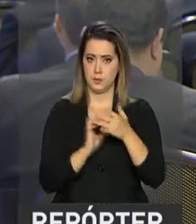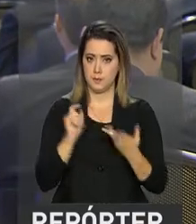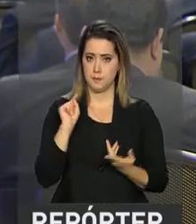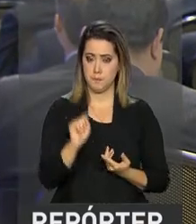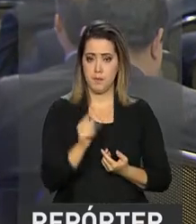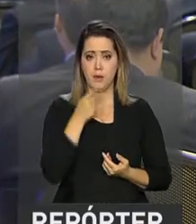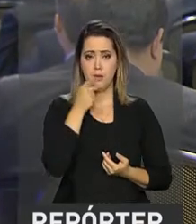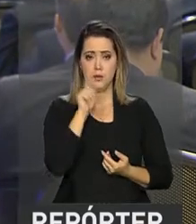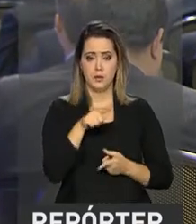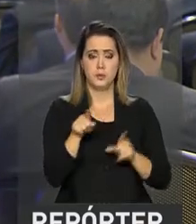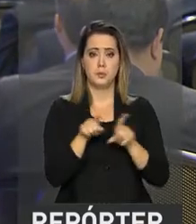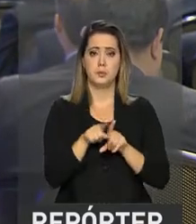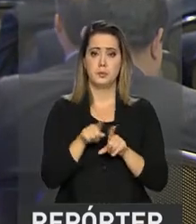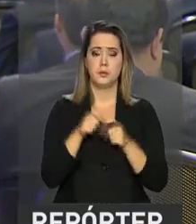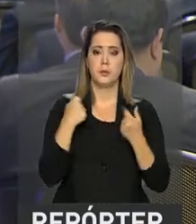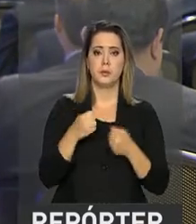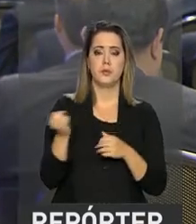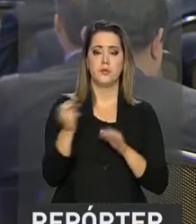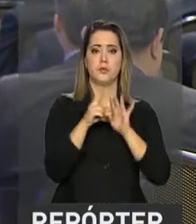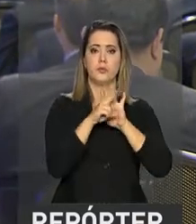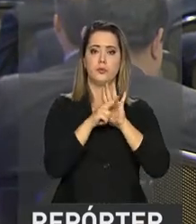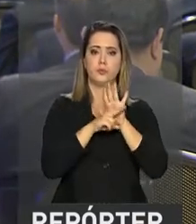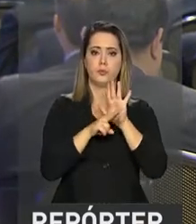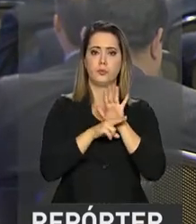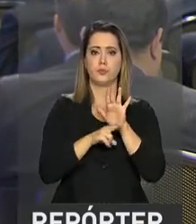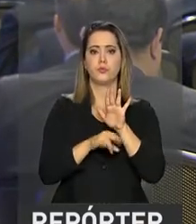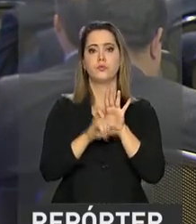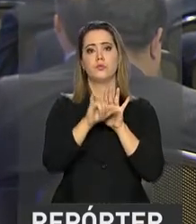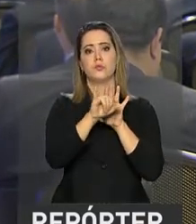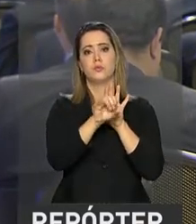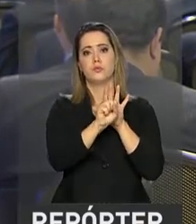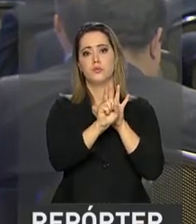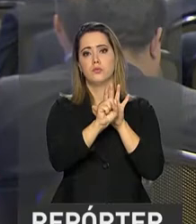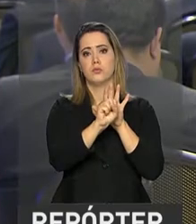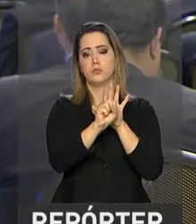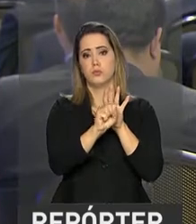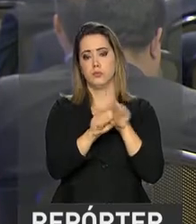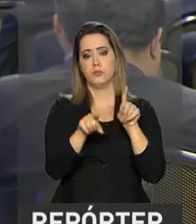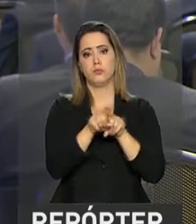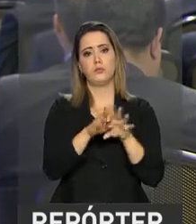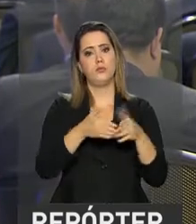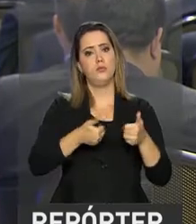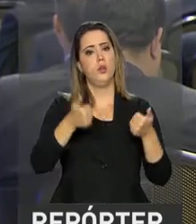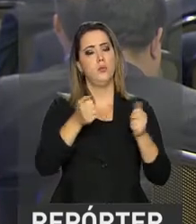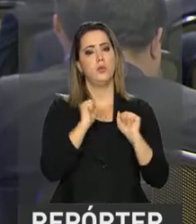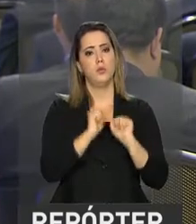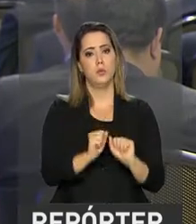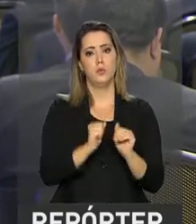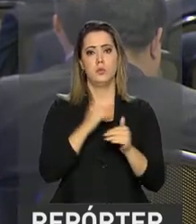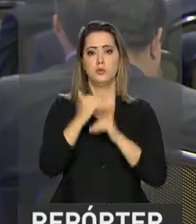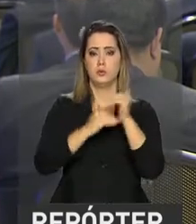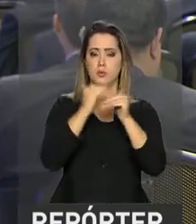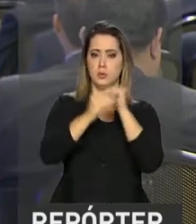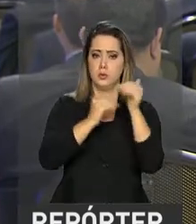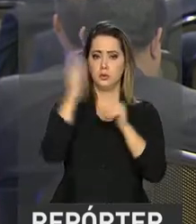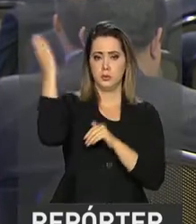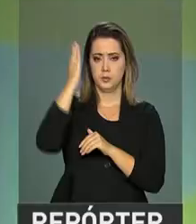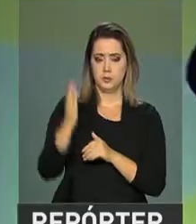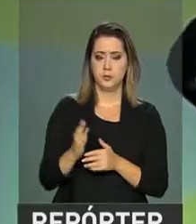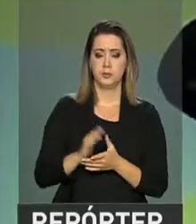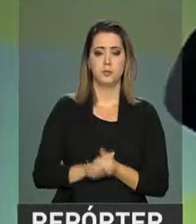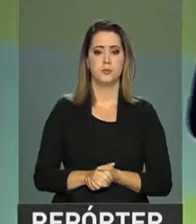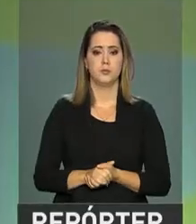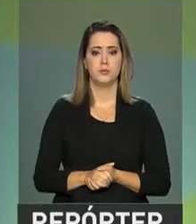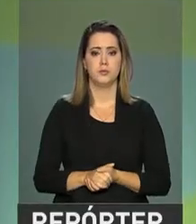a aprovação de reformas estruturais como a previdenciária para aumentar o potencial de crescimento do país